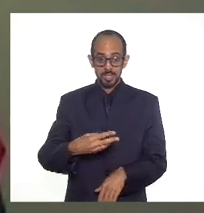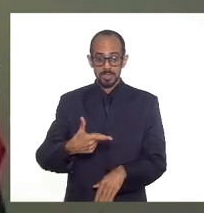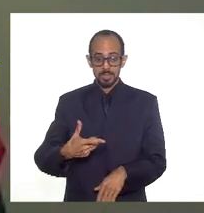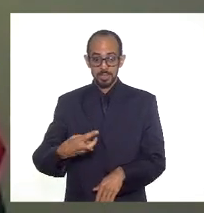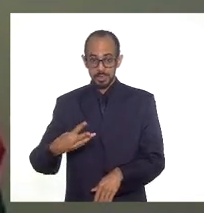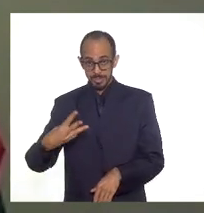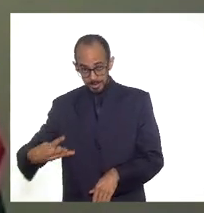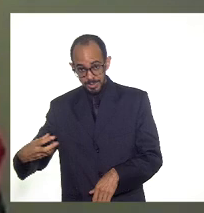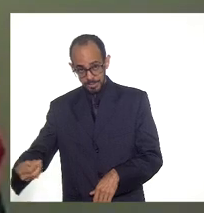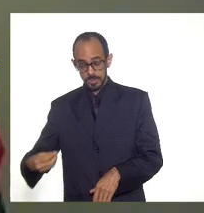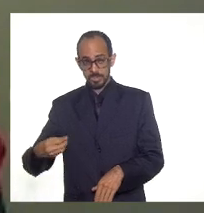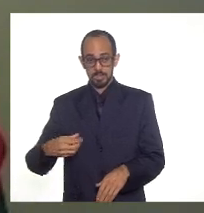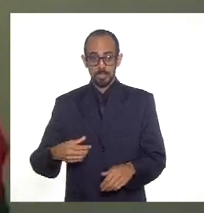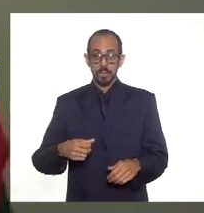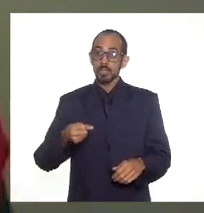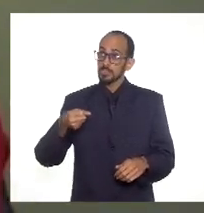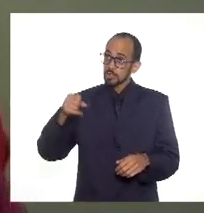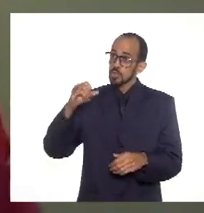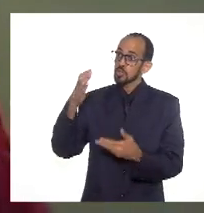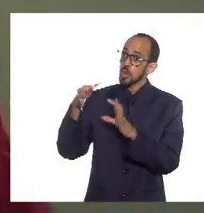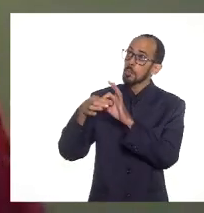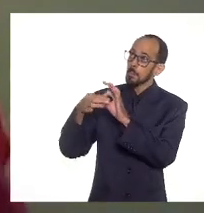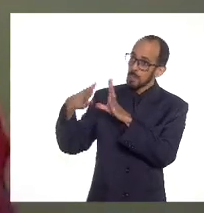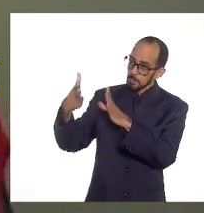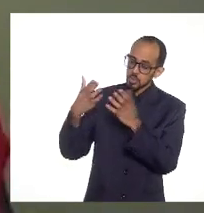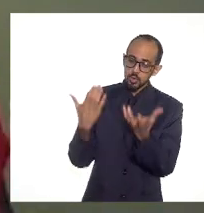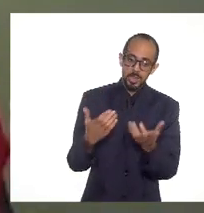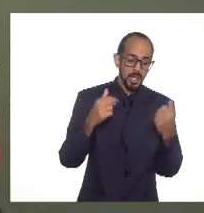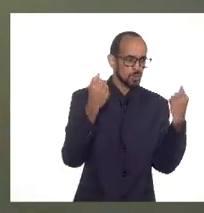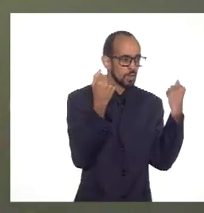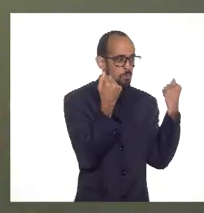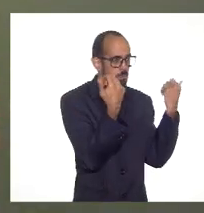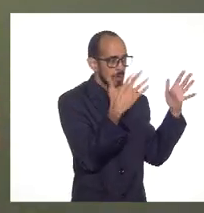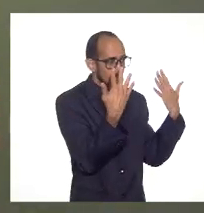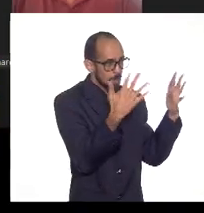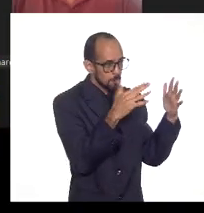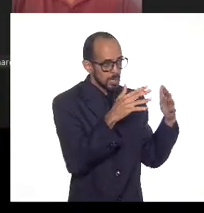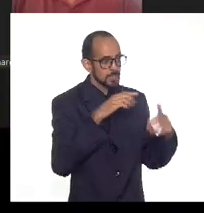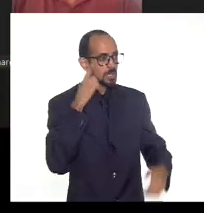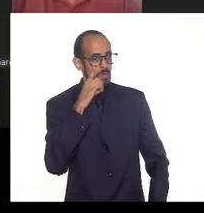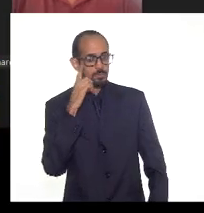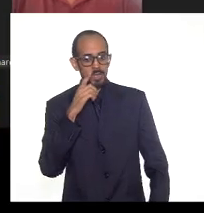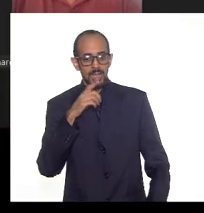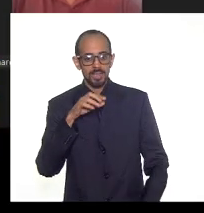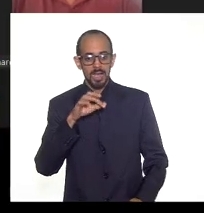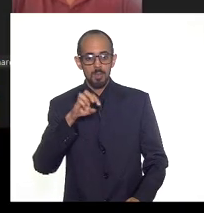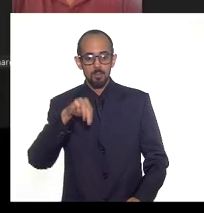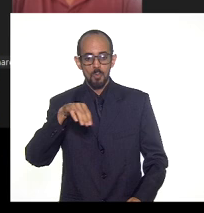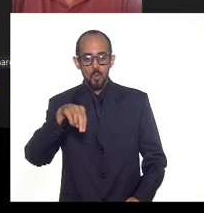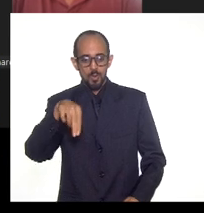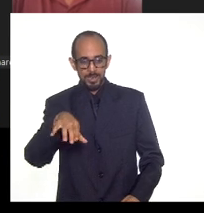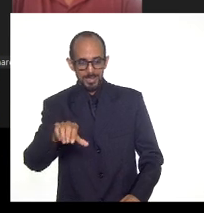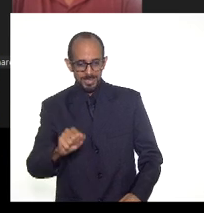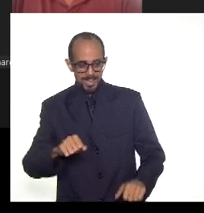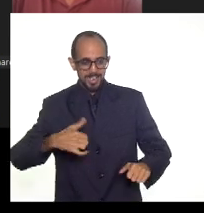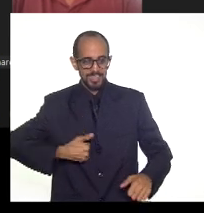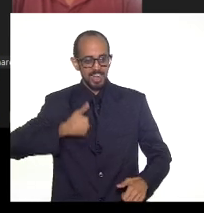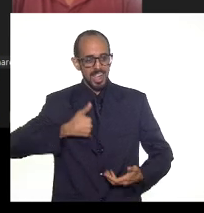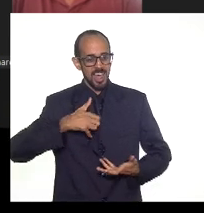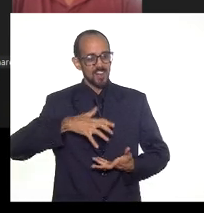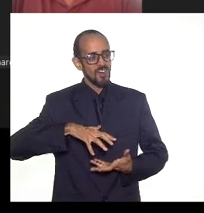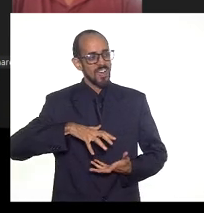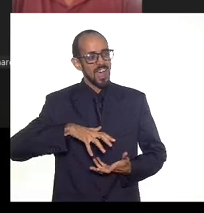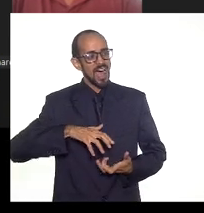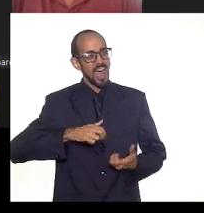um cumprimento especial à deputada Mônica Francisco, nossa querida parlamentar que faz aniversário hoje. Saúde, paz e